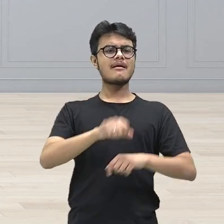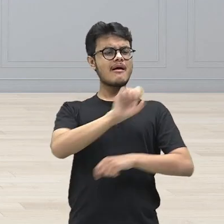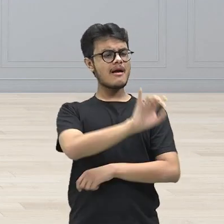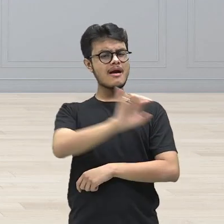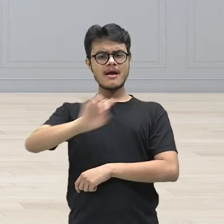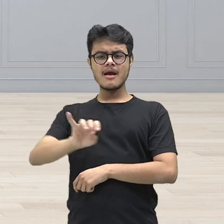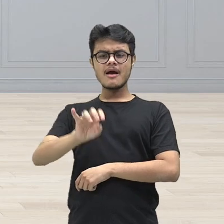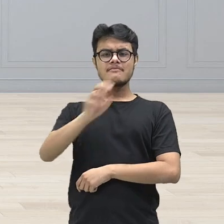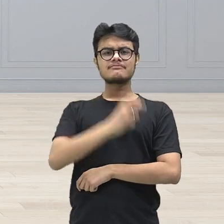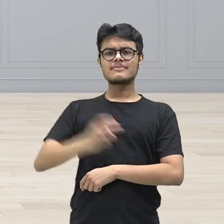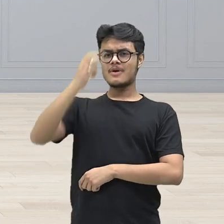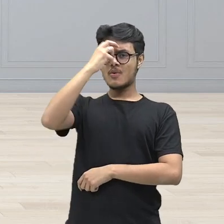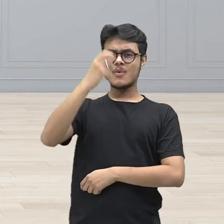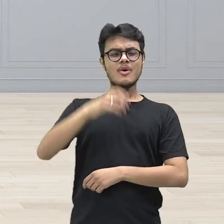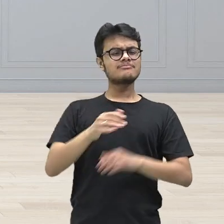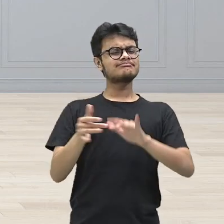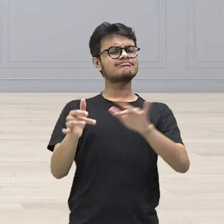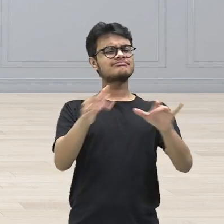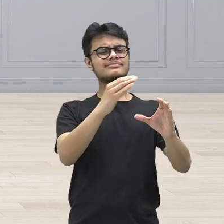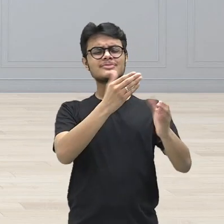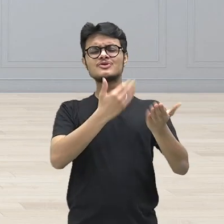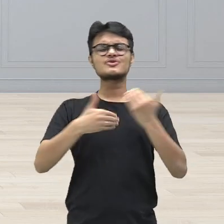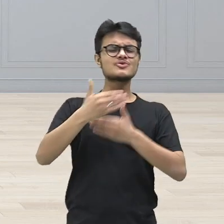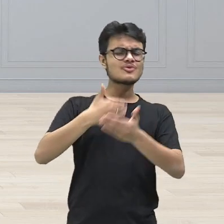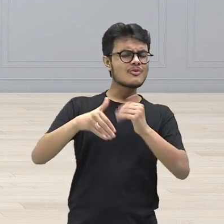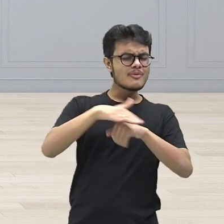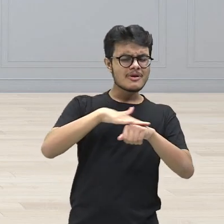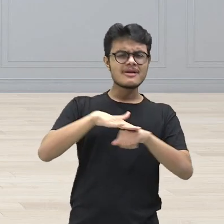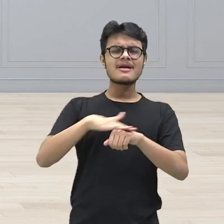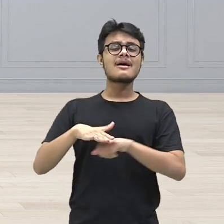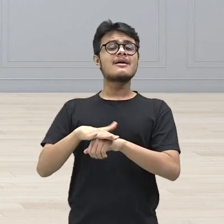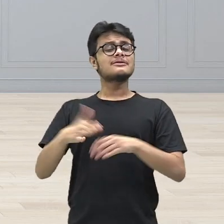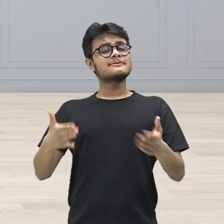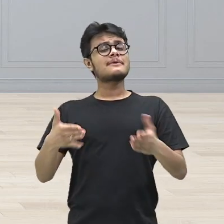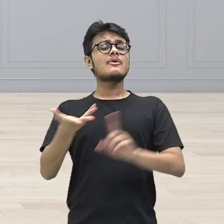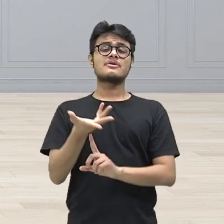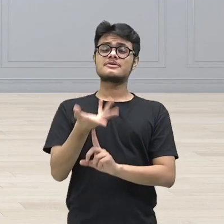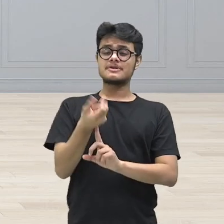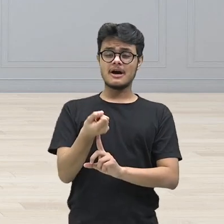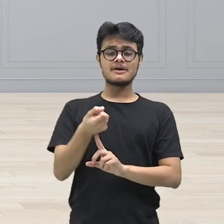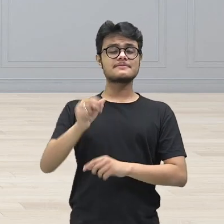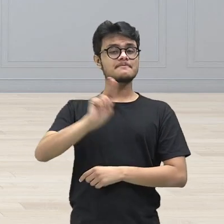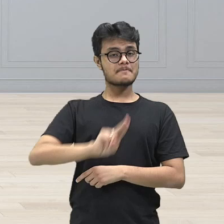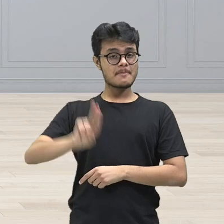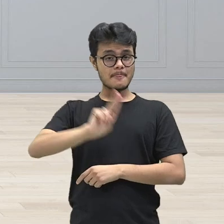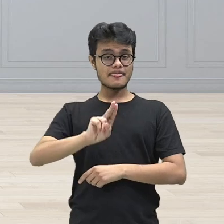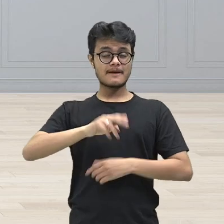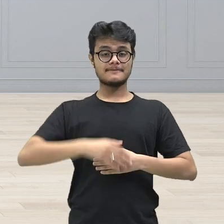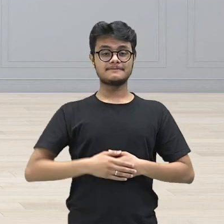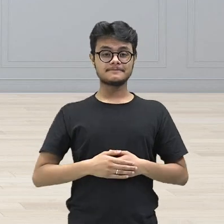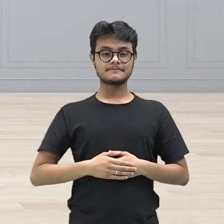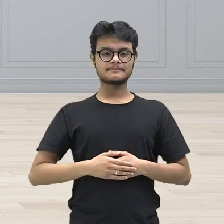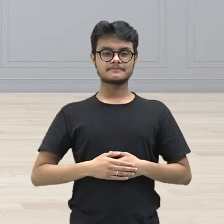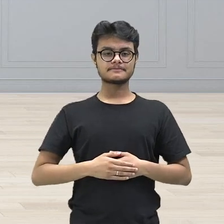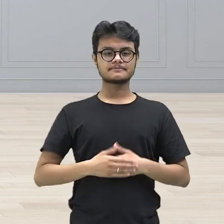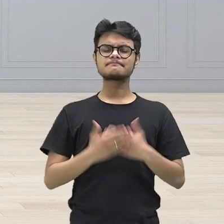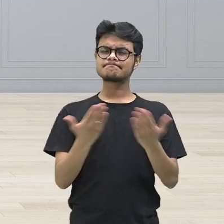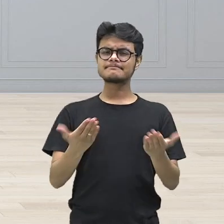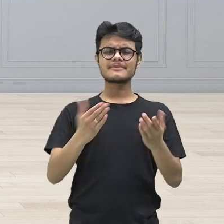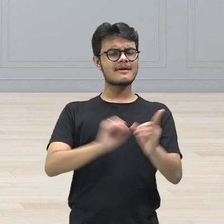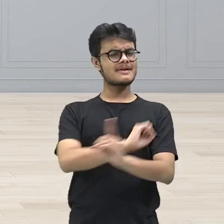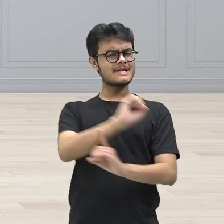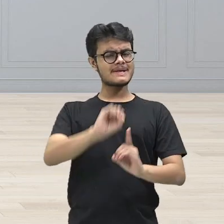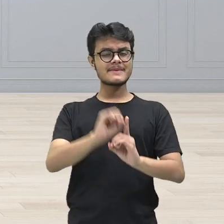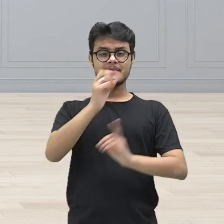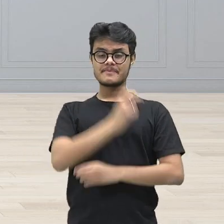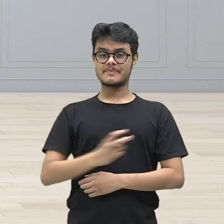de várias linguagens. E a gente está falando aqui de linguagens artísticas. Aqui a gente está vendo as pinturas. Então, a sociedade, a cultura,